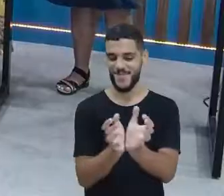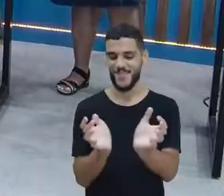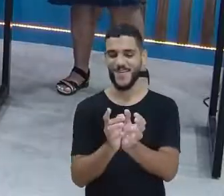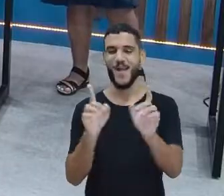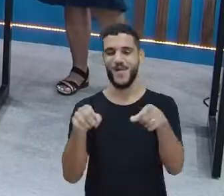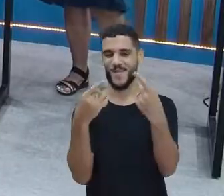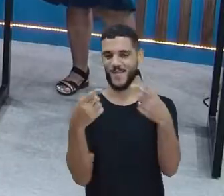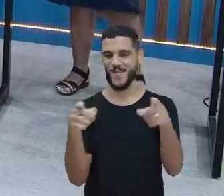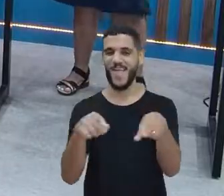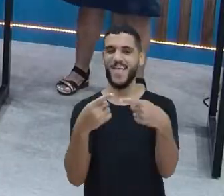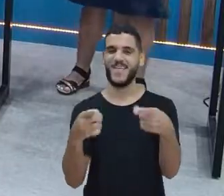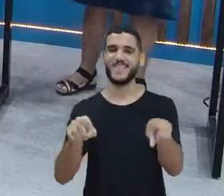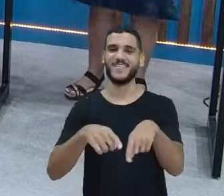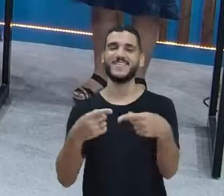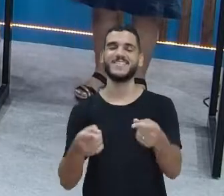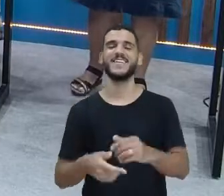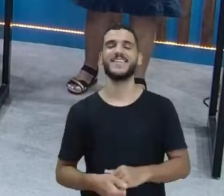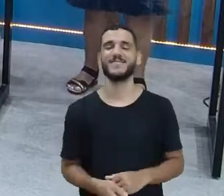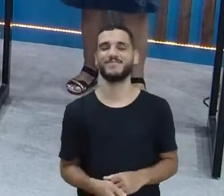A banda.